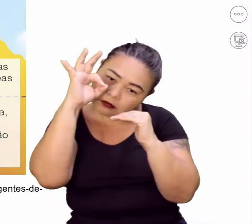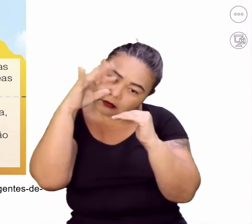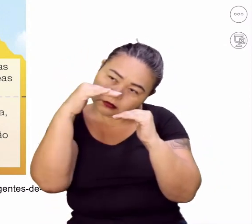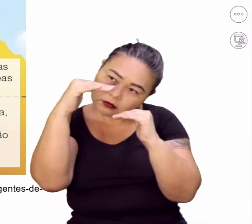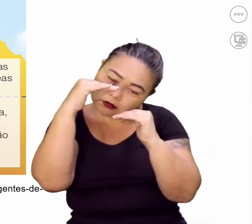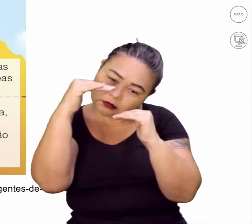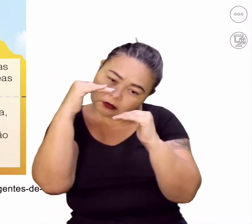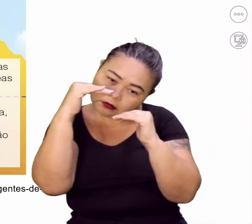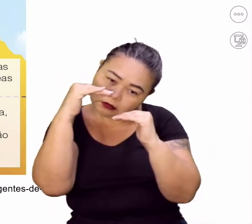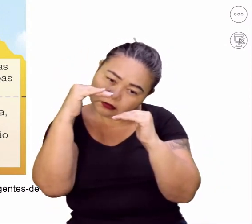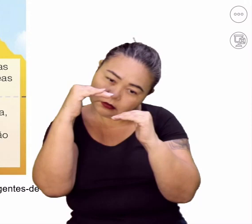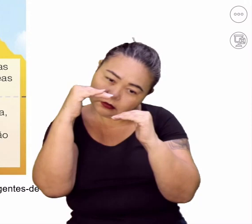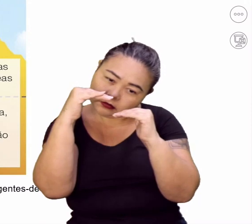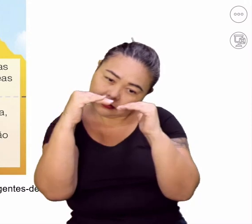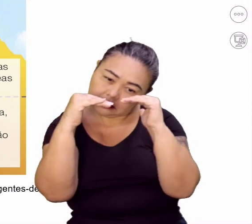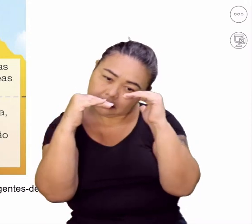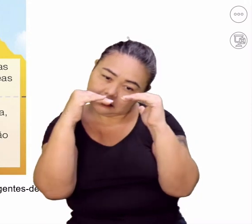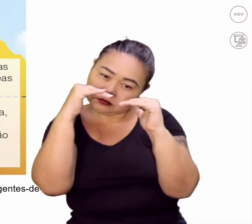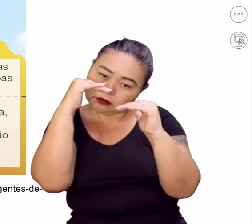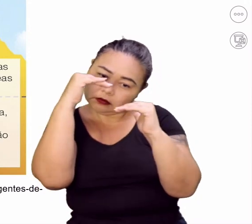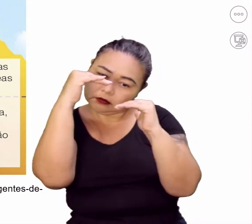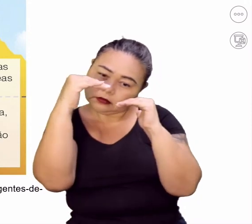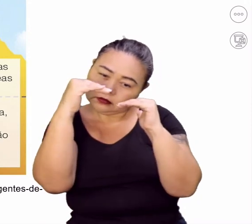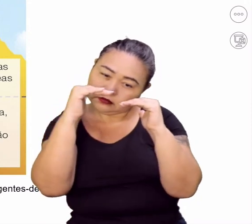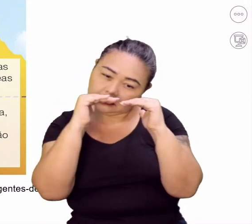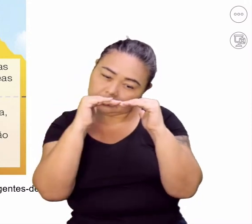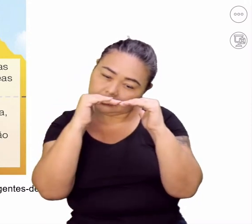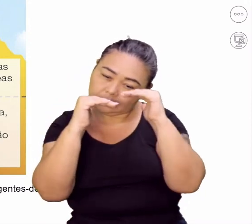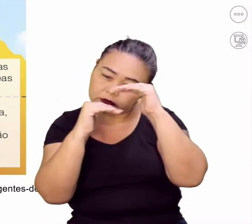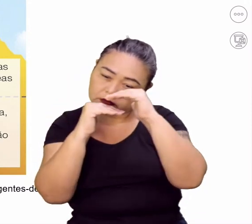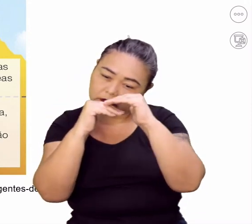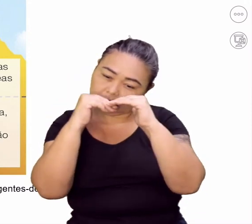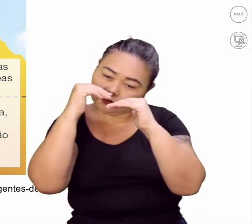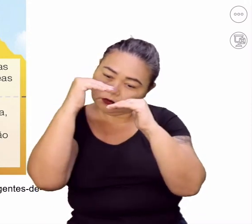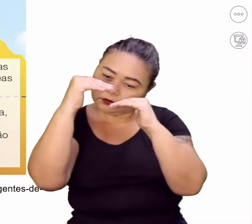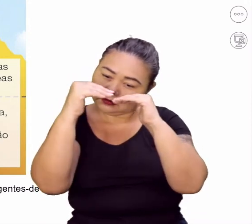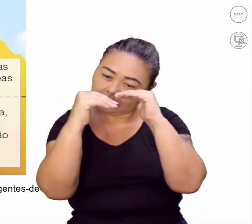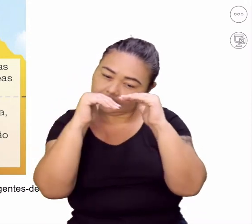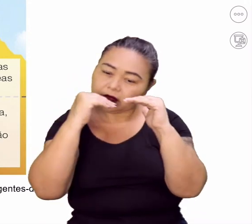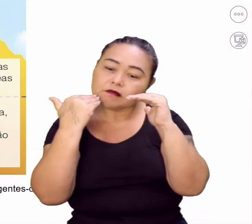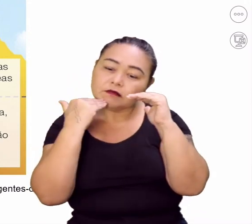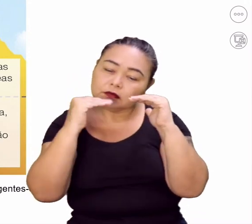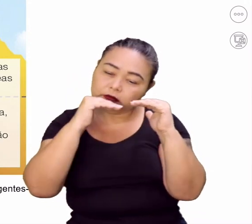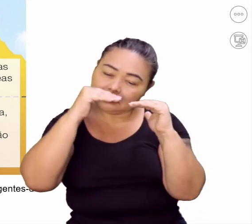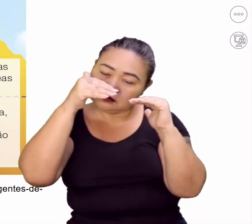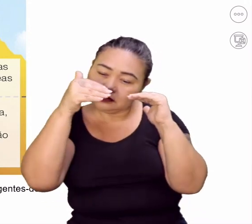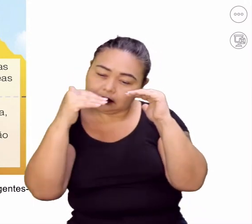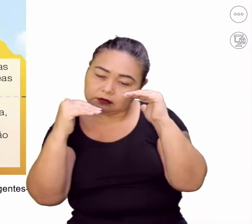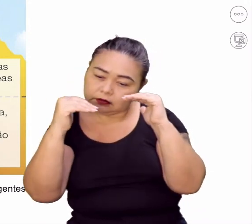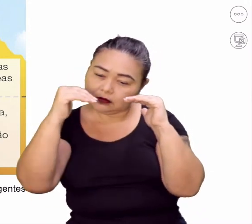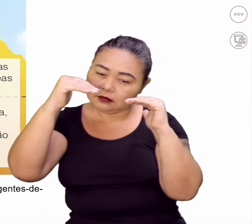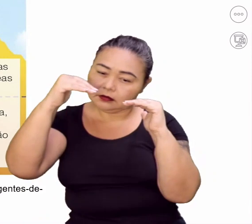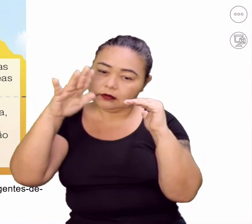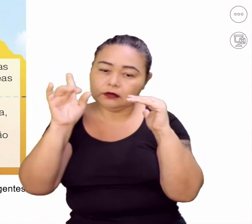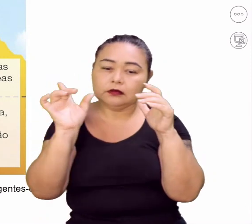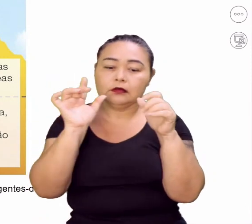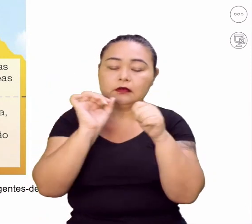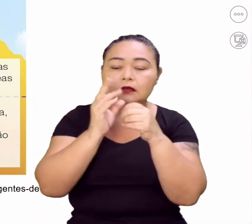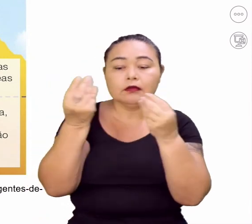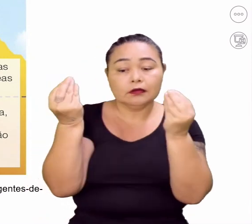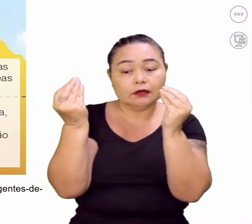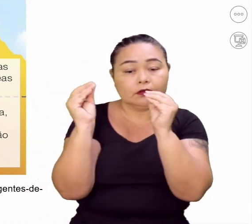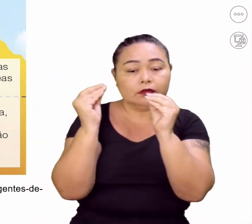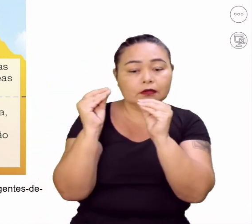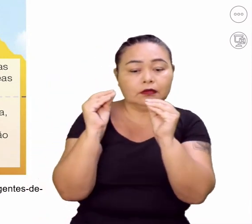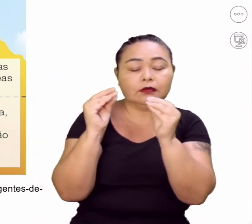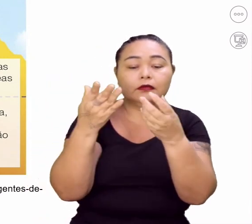vezes delimitado por escarpas e chapadas. A gente vai encontrar essas irregularidades e, de acordo com o seu formato,